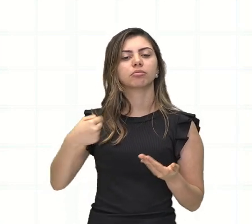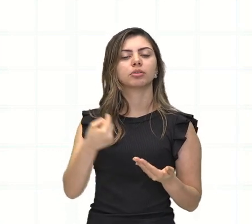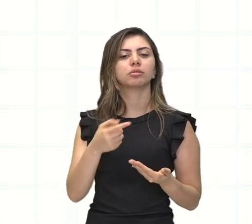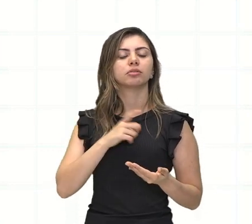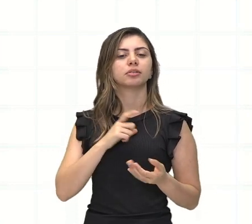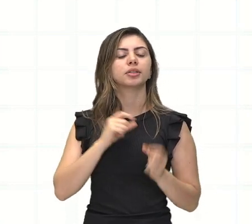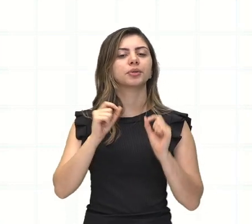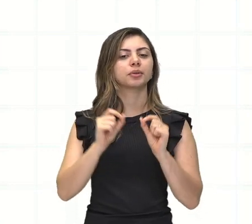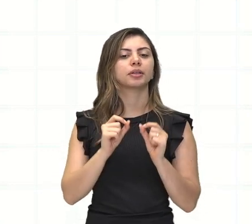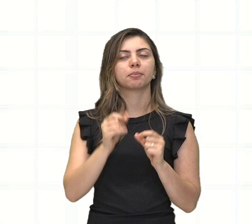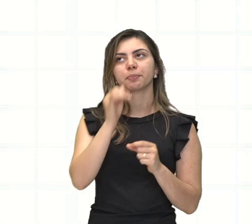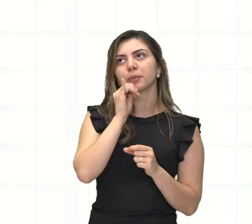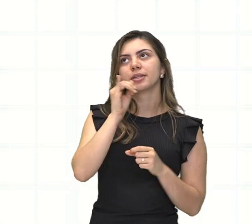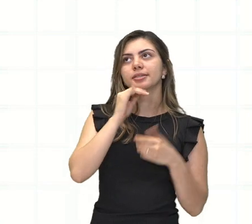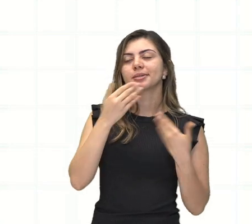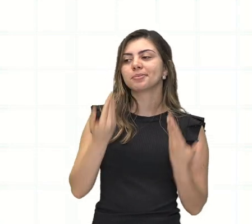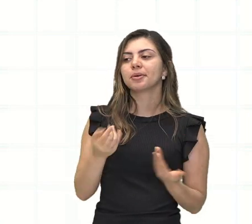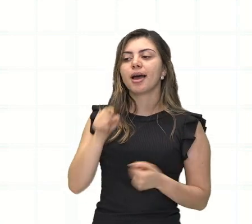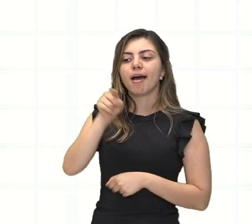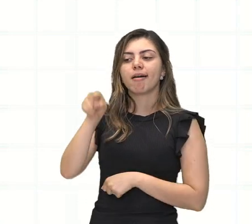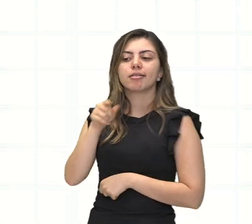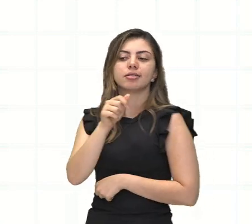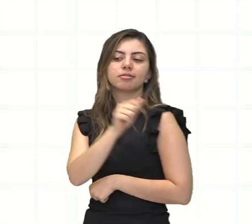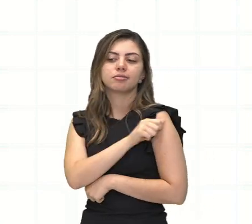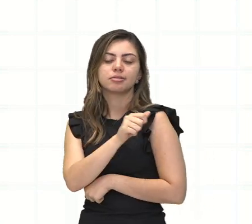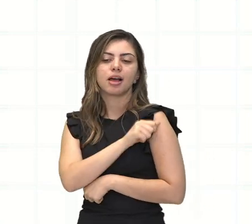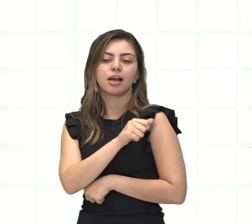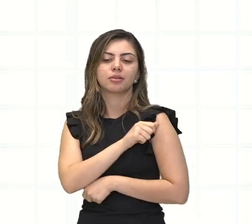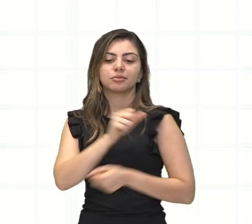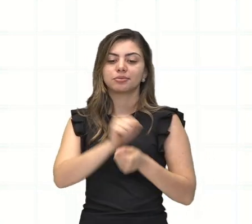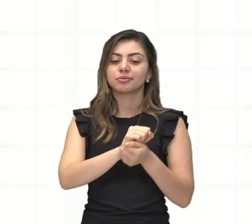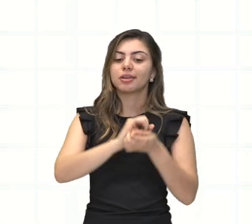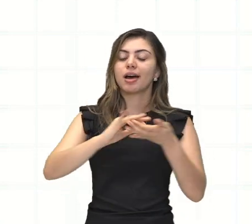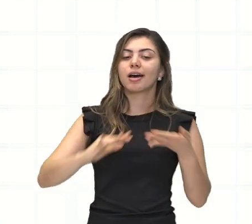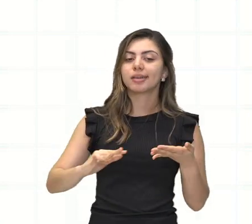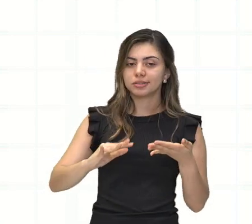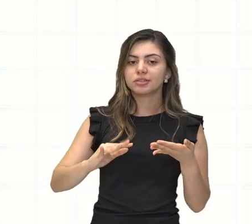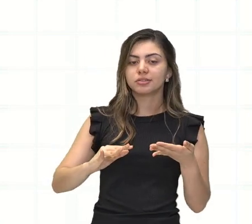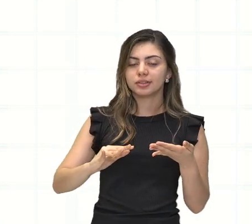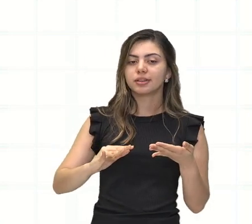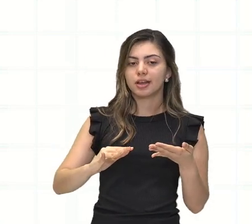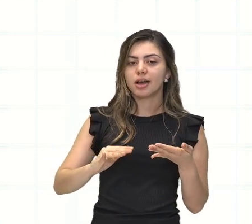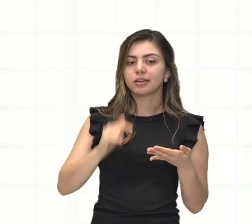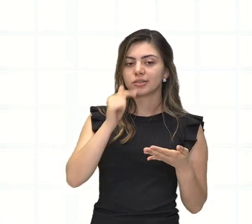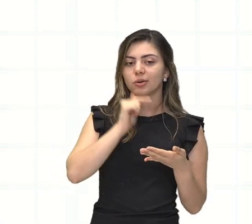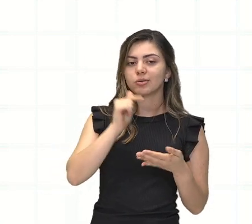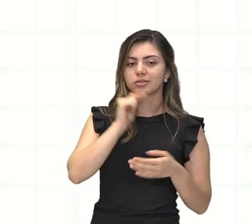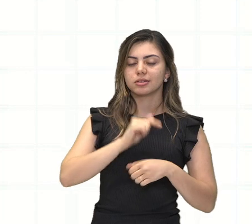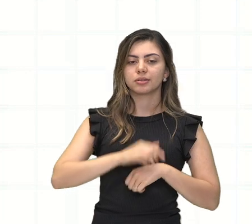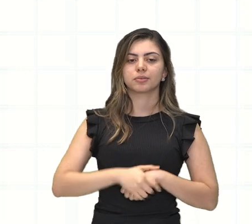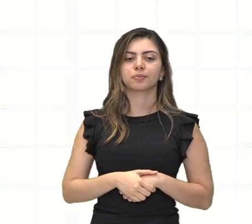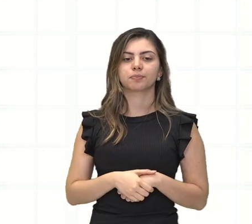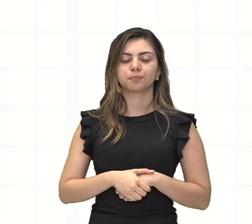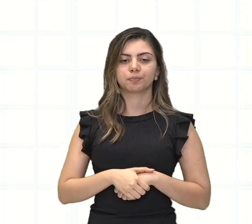os alunos fizeram a atividade, né? Os